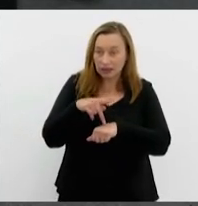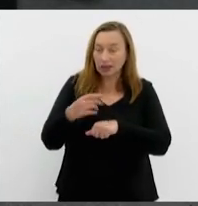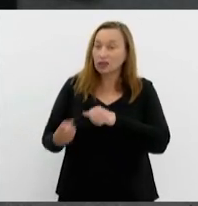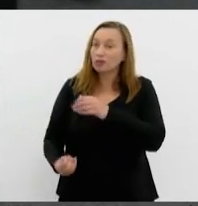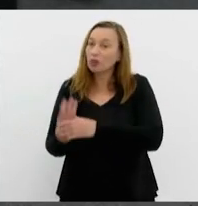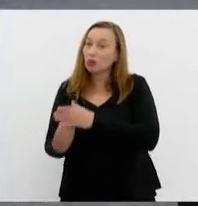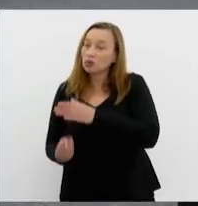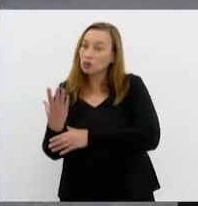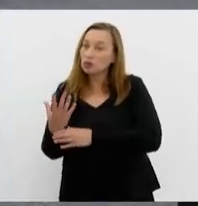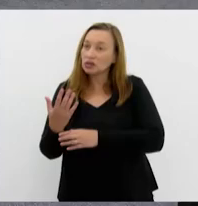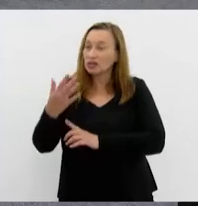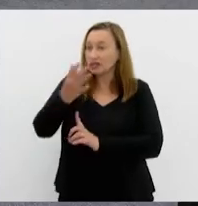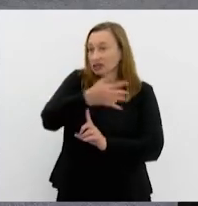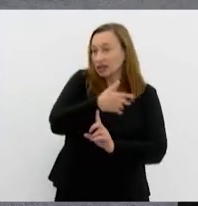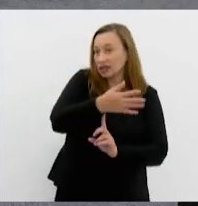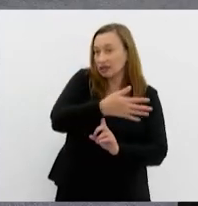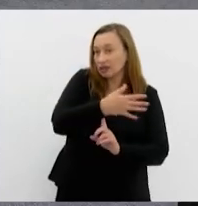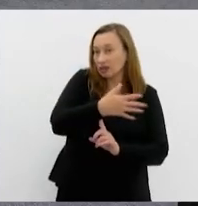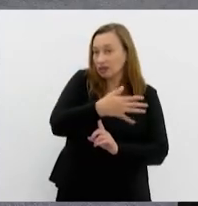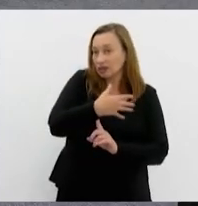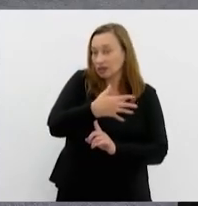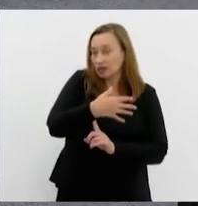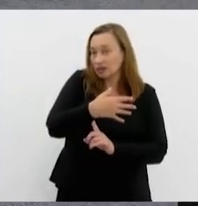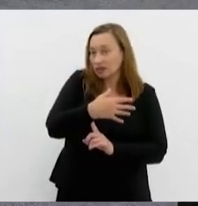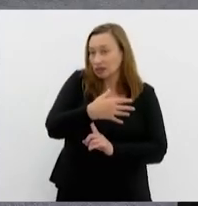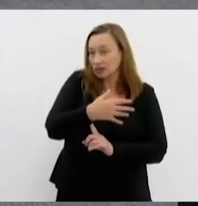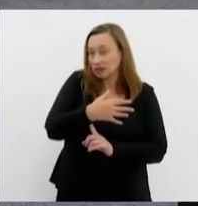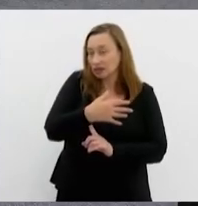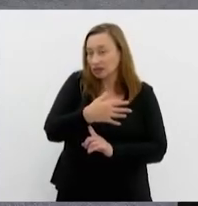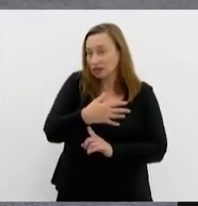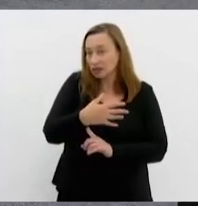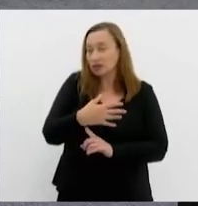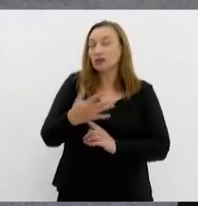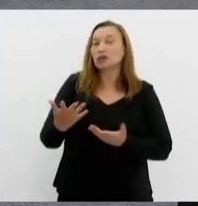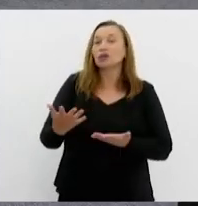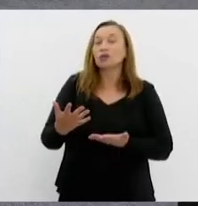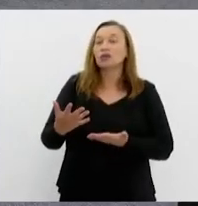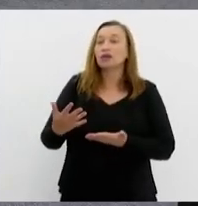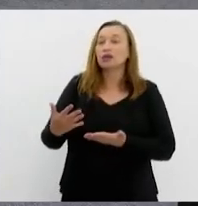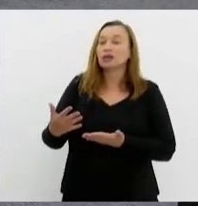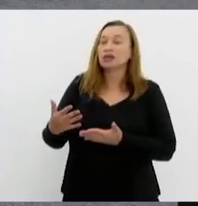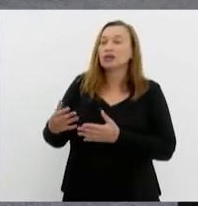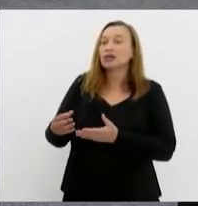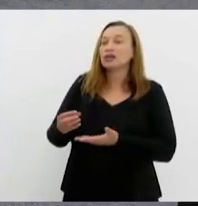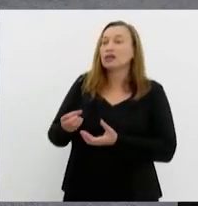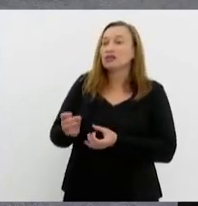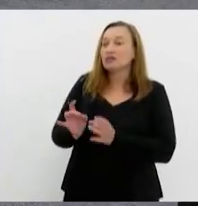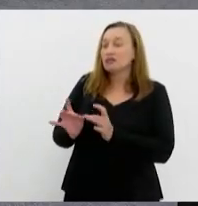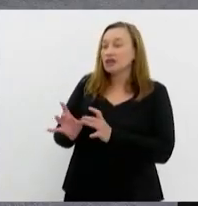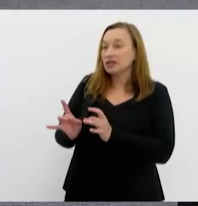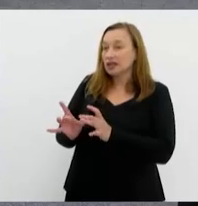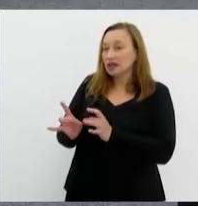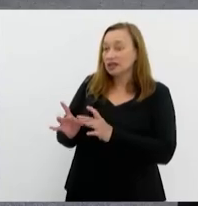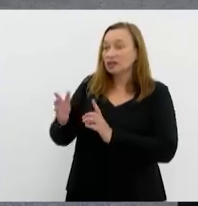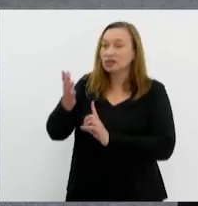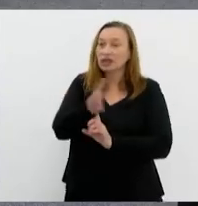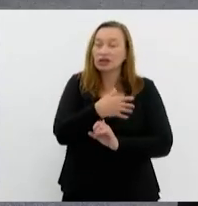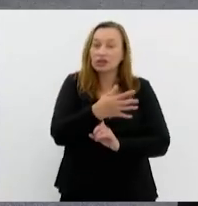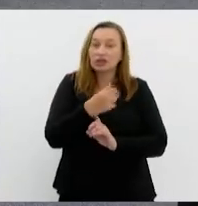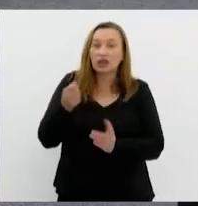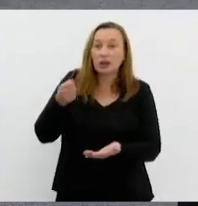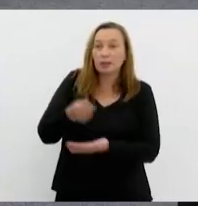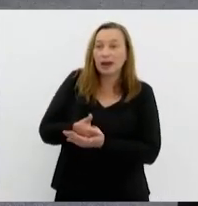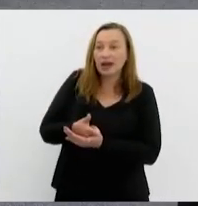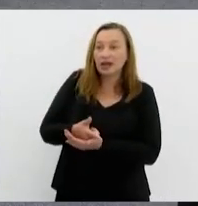a tecnologia, que passa o resto da vida importando tecnologia e pagando, né, os royalties e as custas de tudo